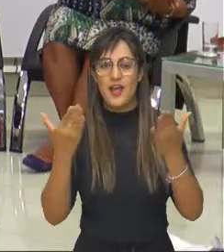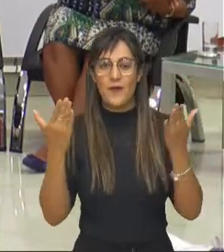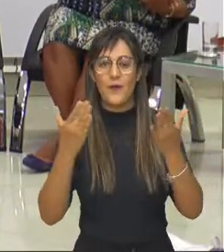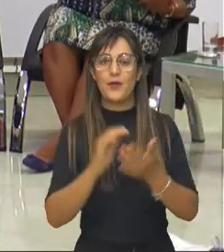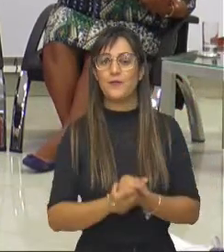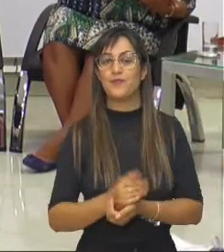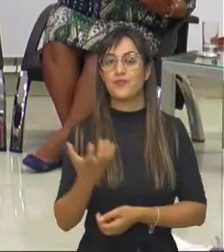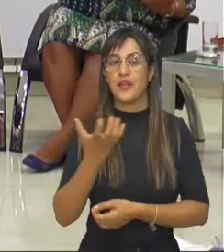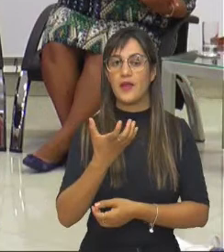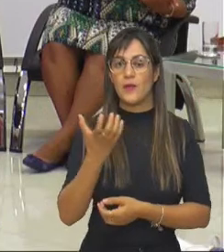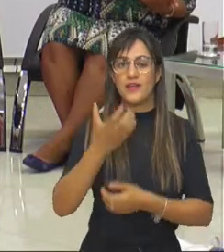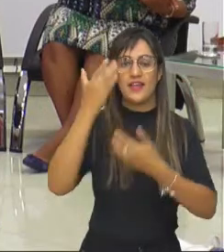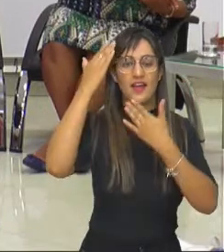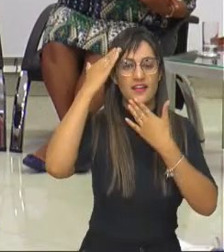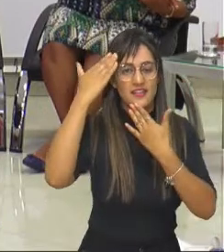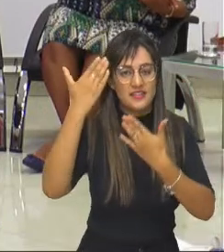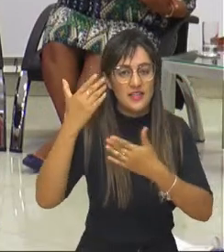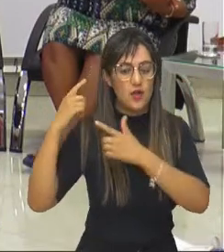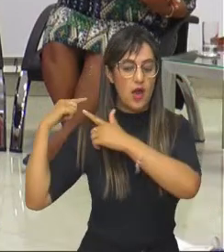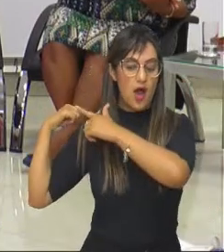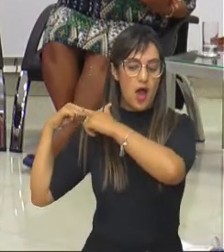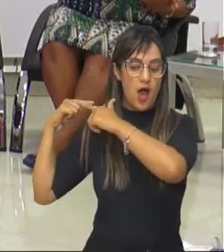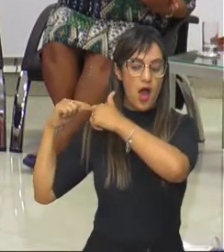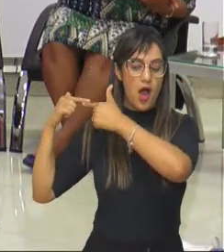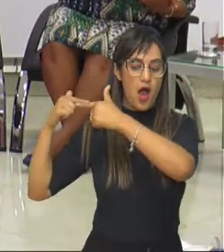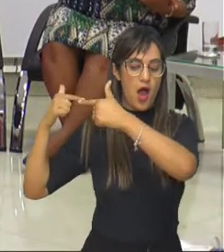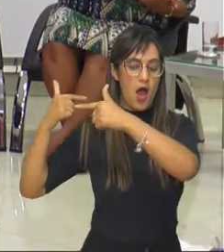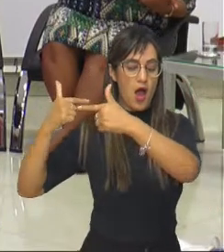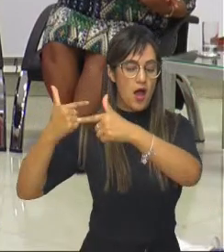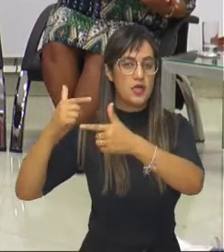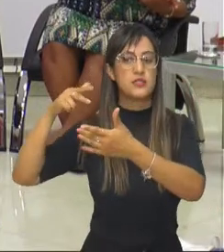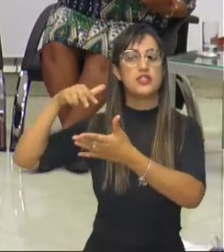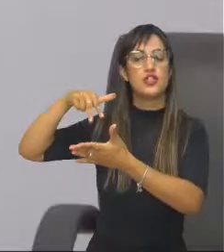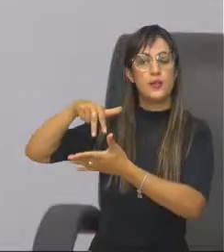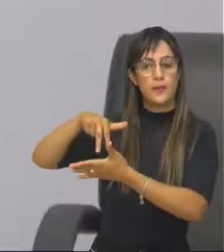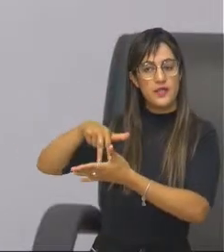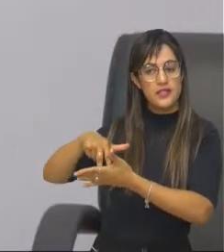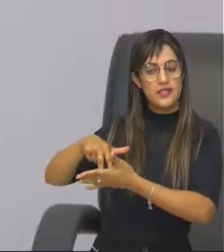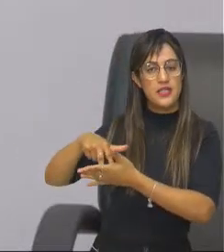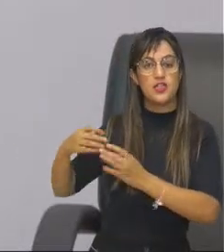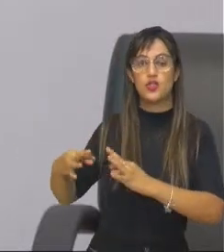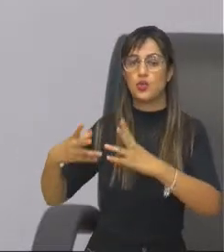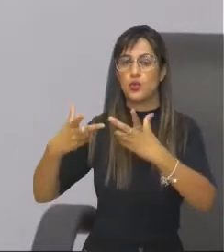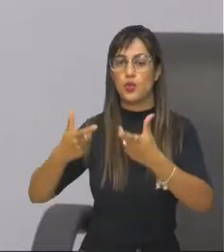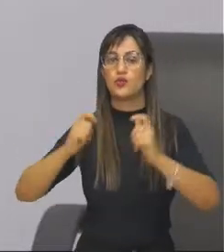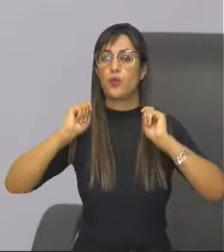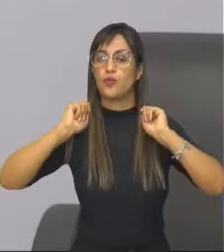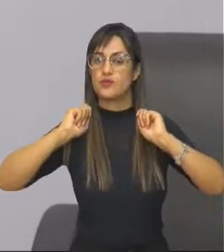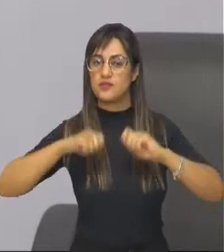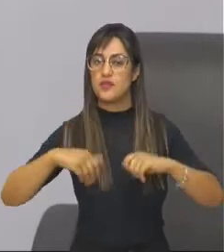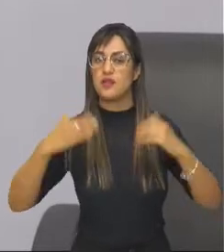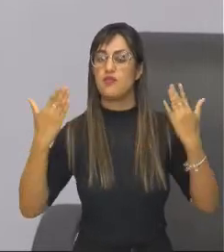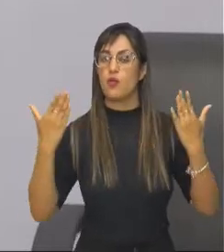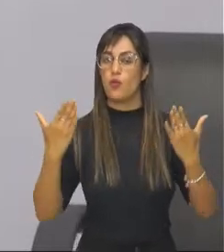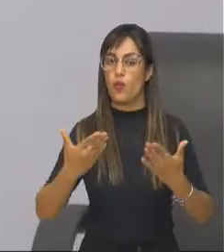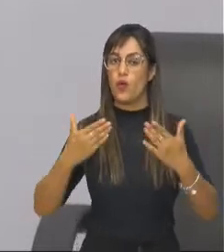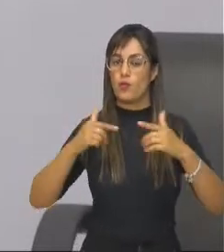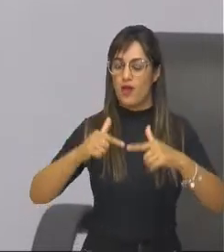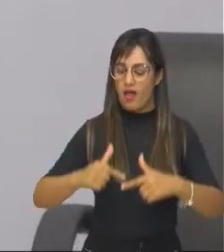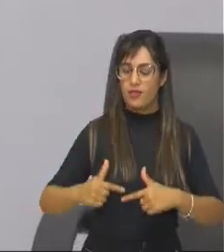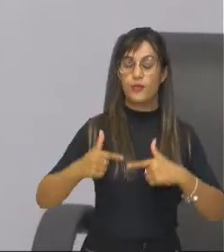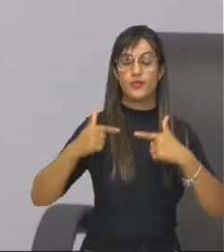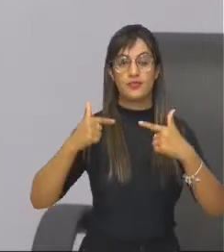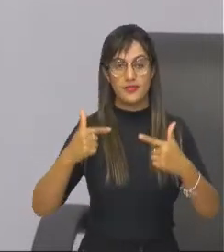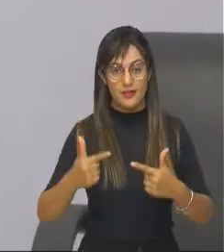nossas ancestralidades aqui presentes, Kila Simpson, enfim, todo mundo que fez possível hoje eu estar lutando aqui também.